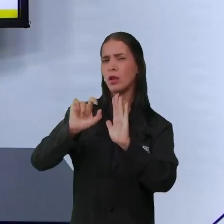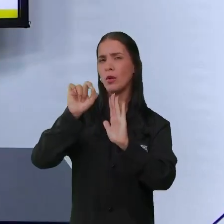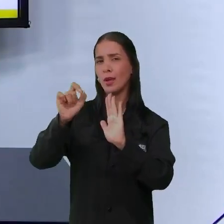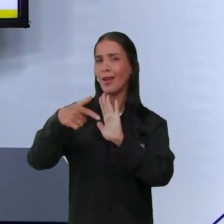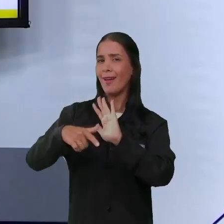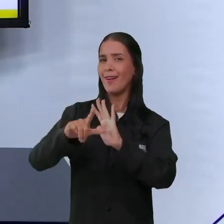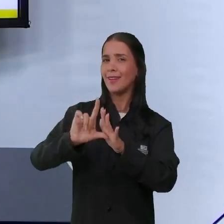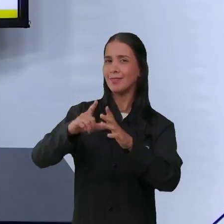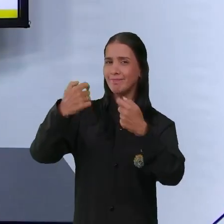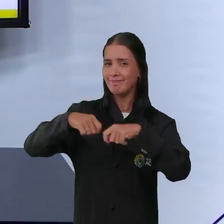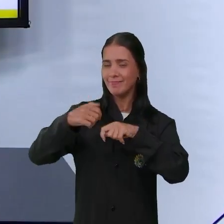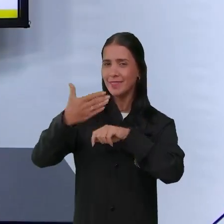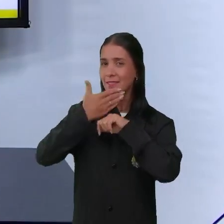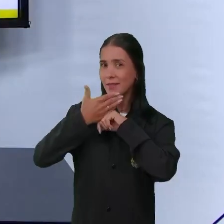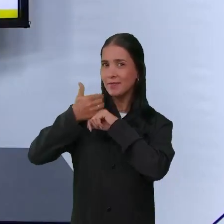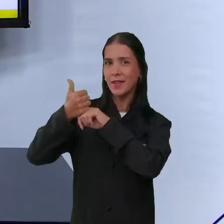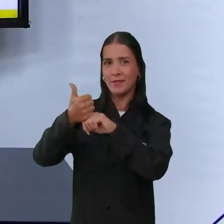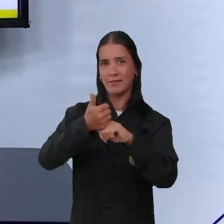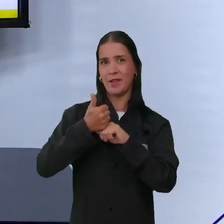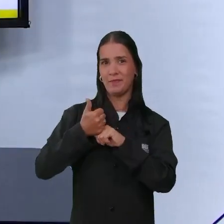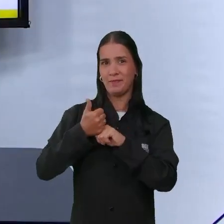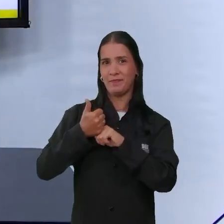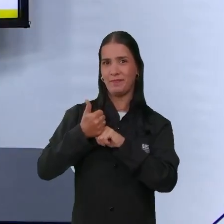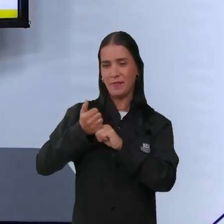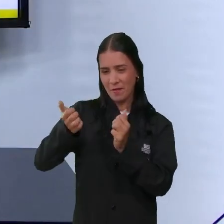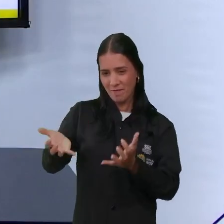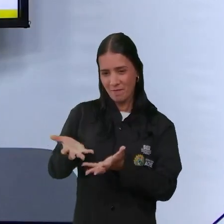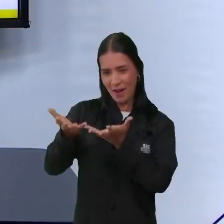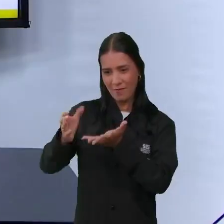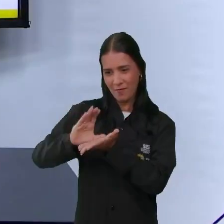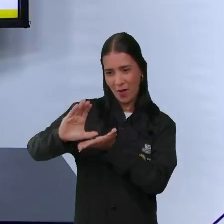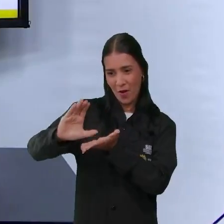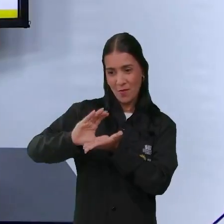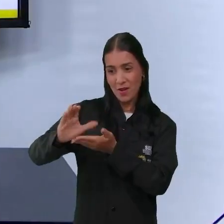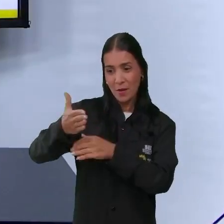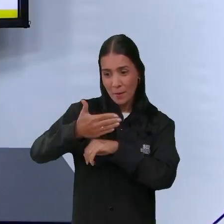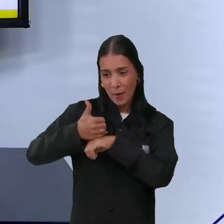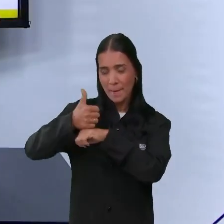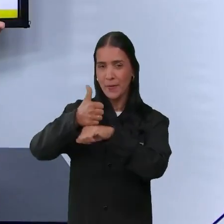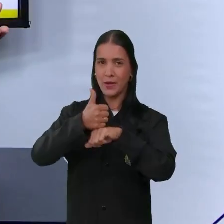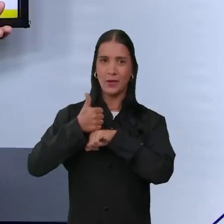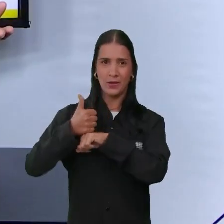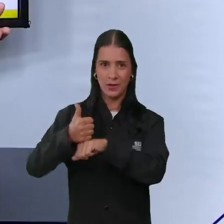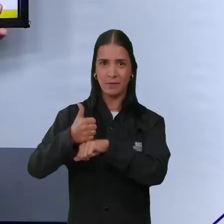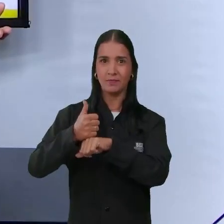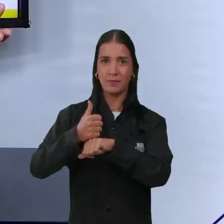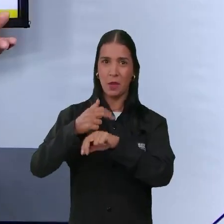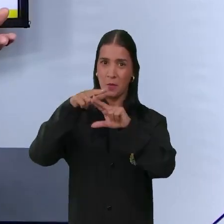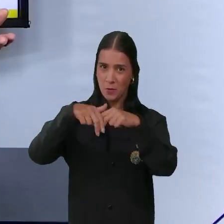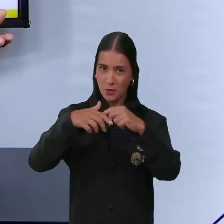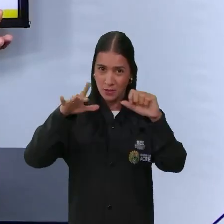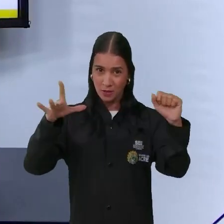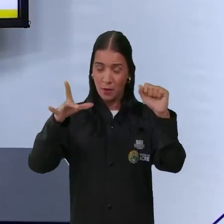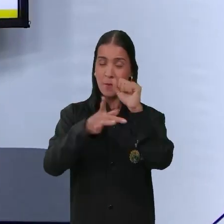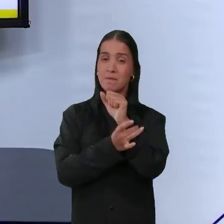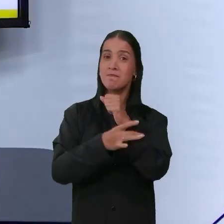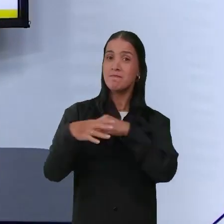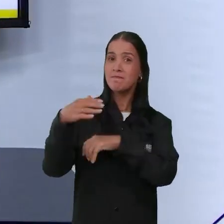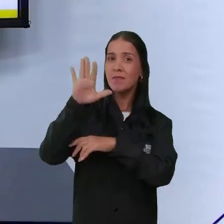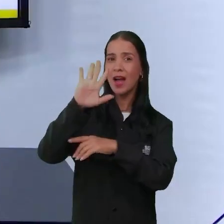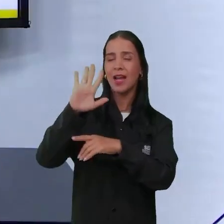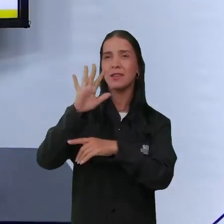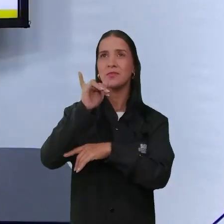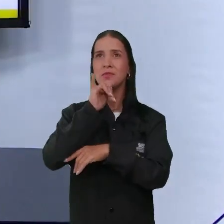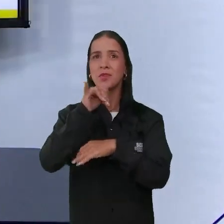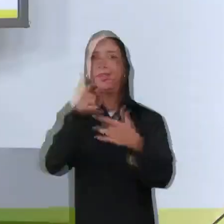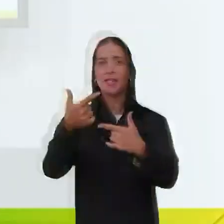aprimoramento. E isso é fundamental e isso nos dá mais segurança, por exemplo, na hora de fazer uma cirurgia. Agora,